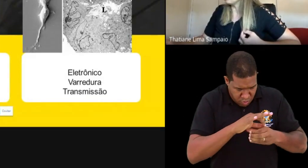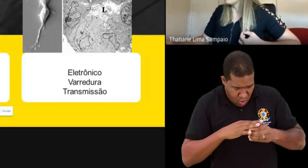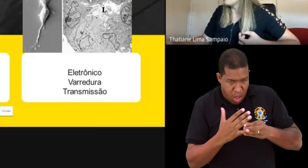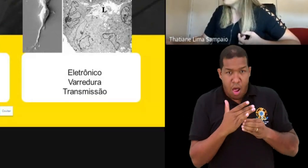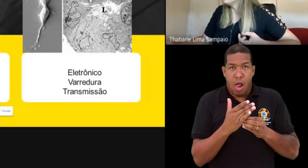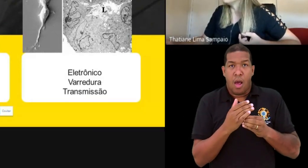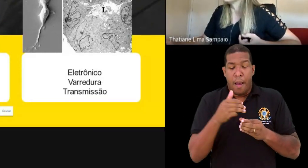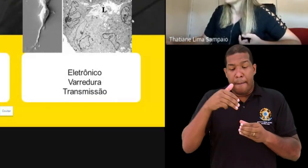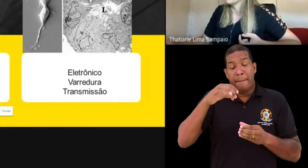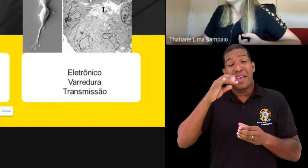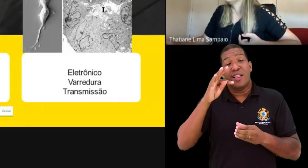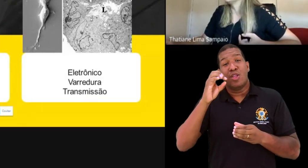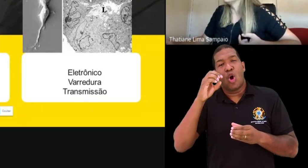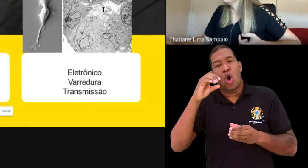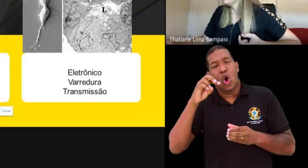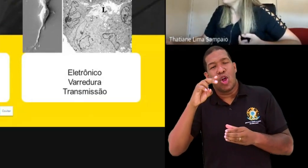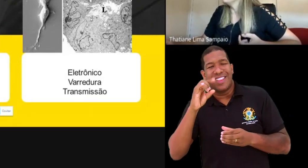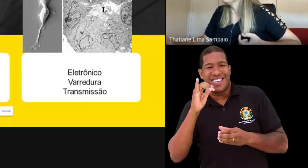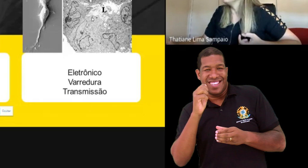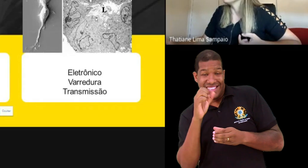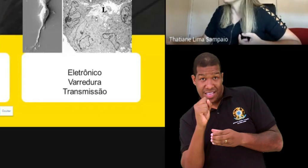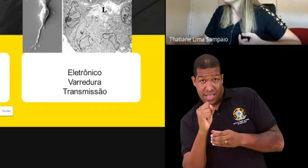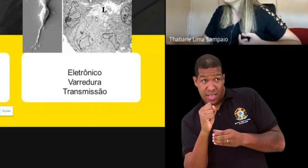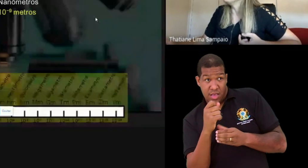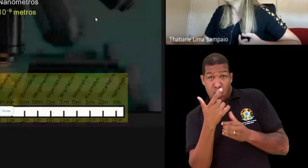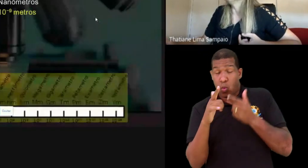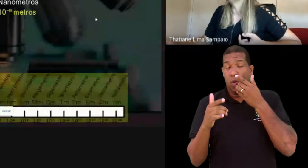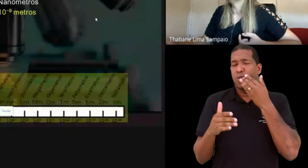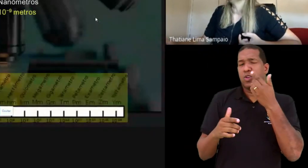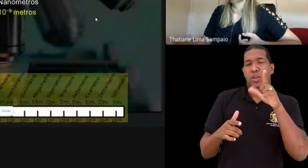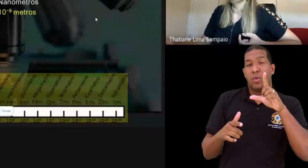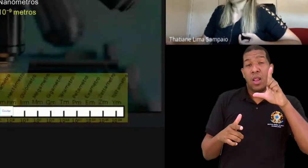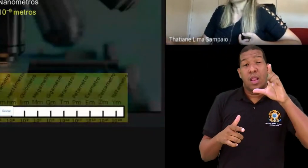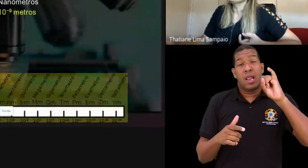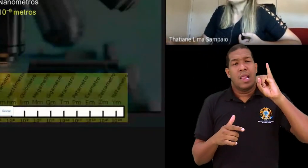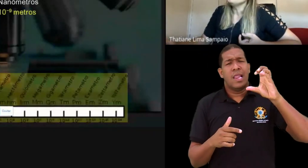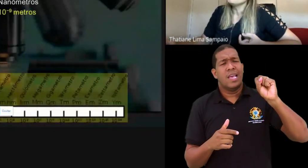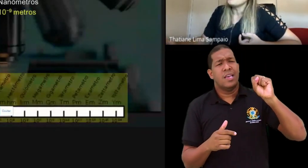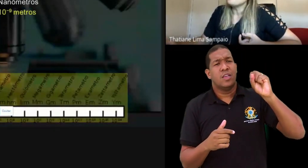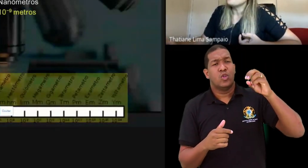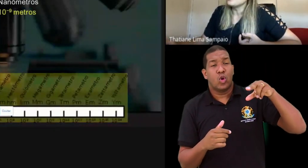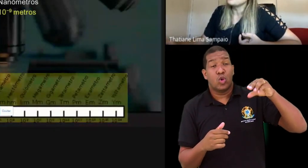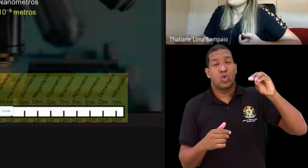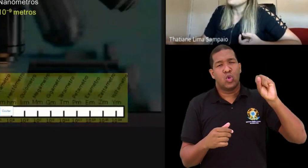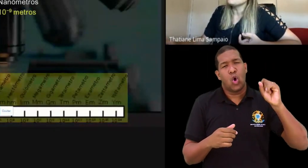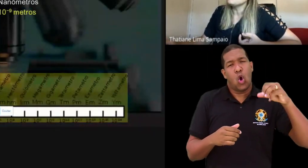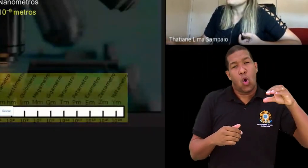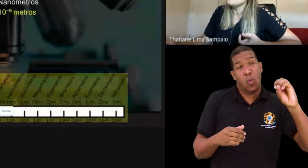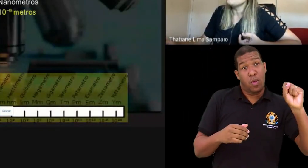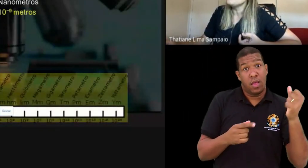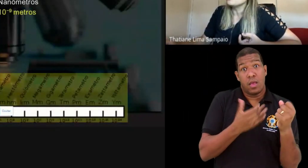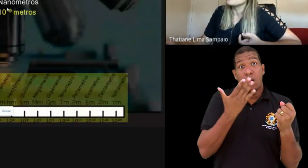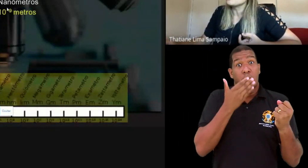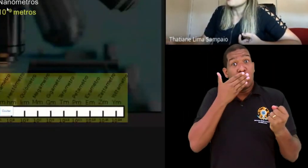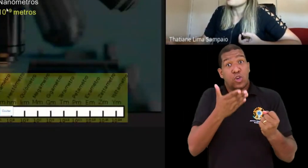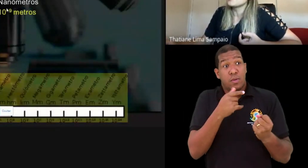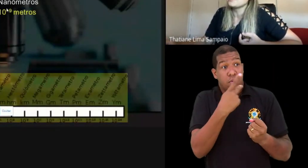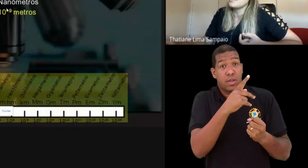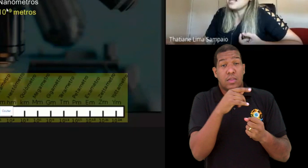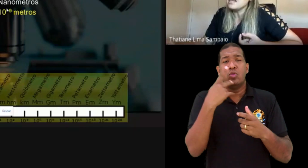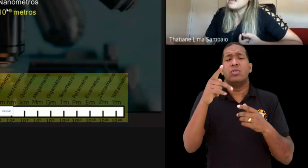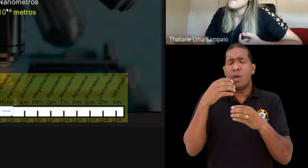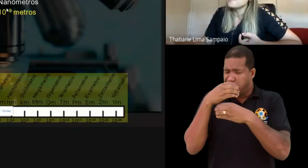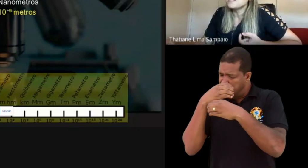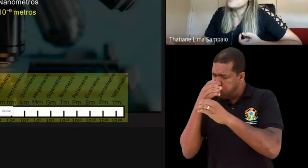das mitocôndrias, aqui do L de um lisossomo. E isso tudo é porque, dependendo do tipo de microscópio que